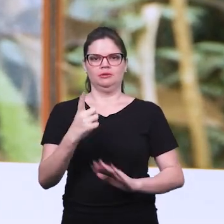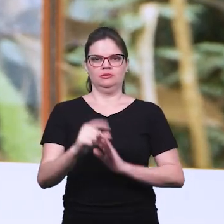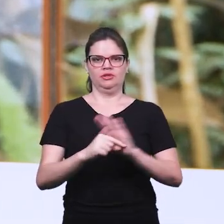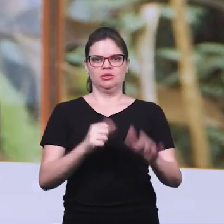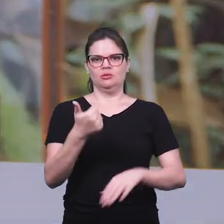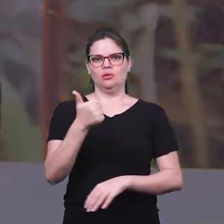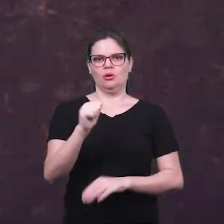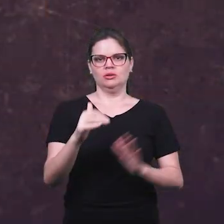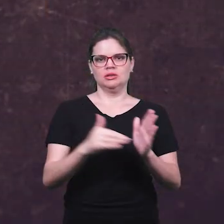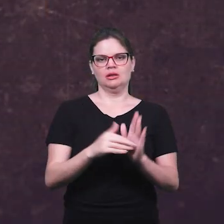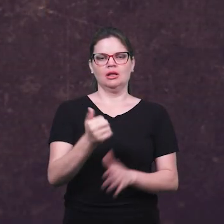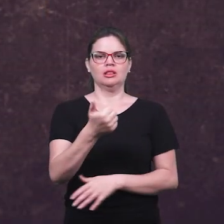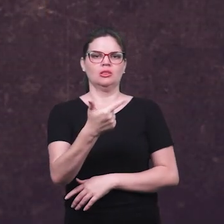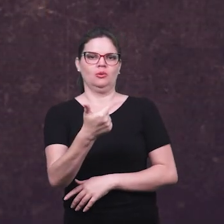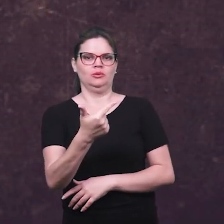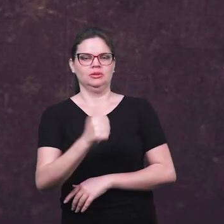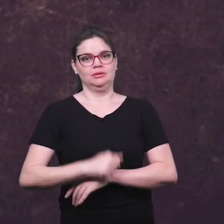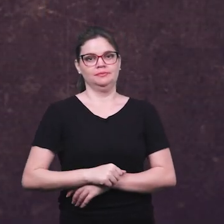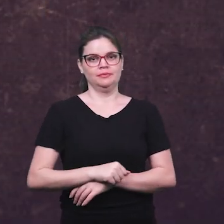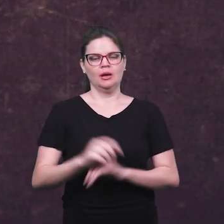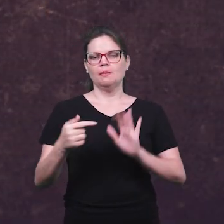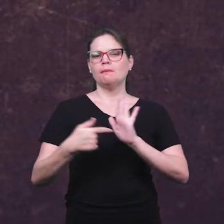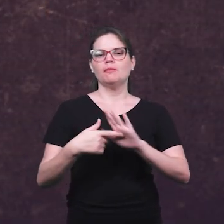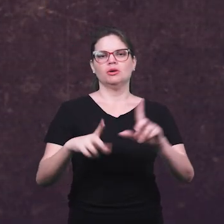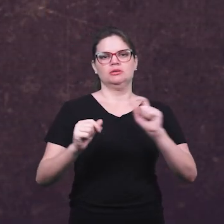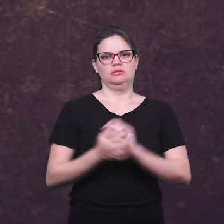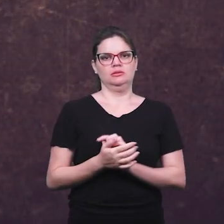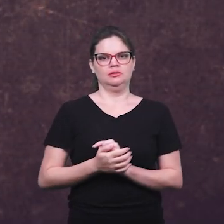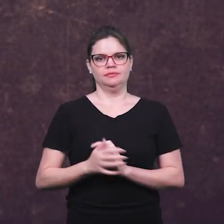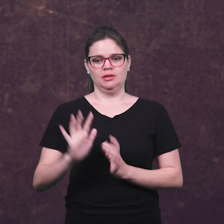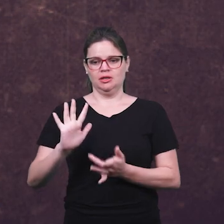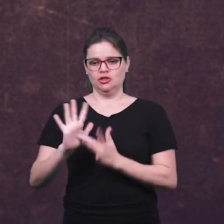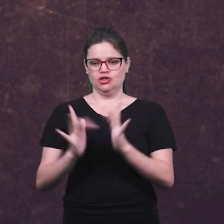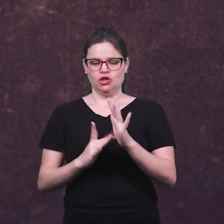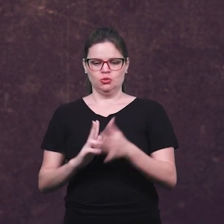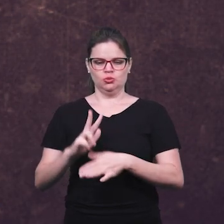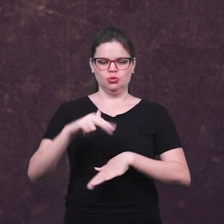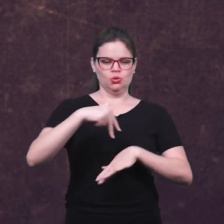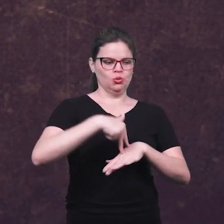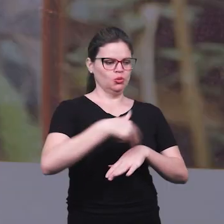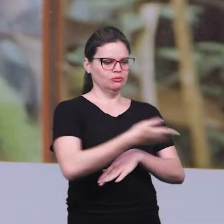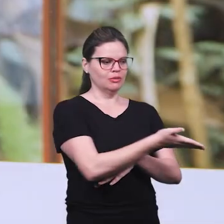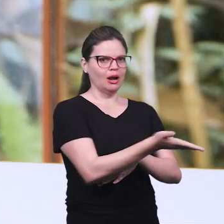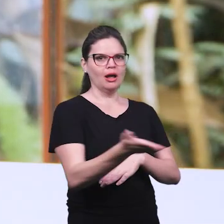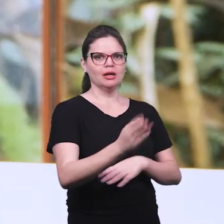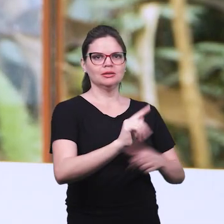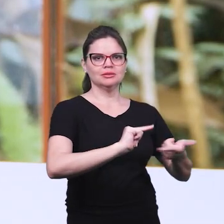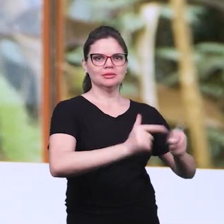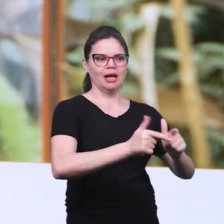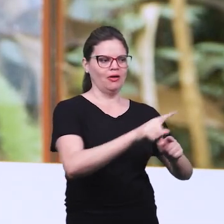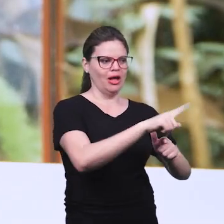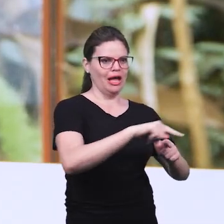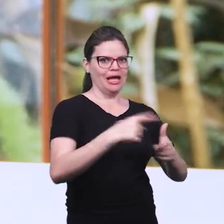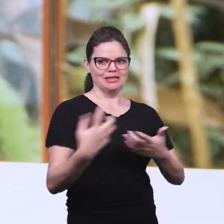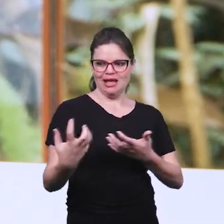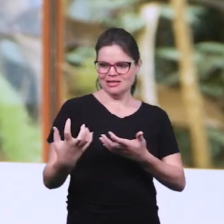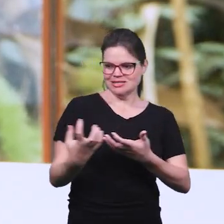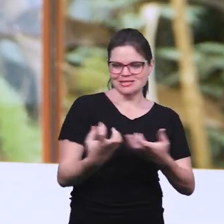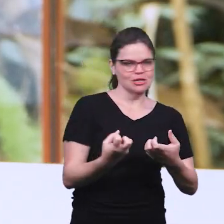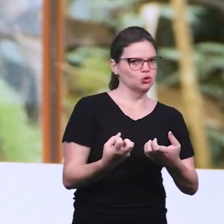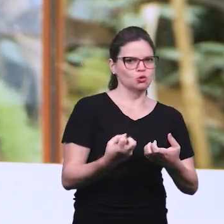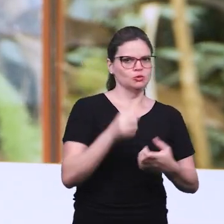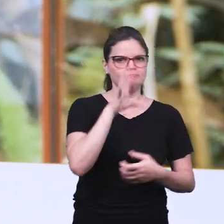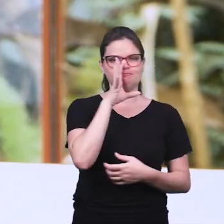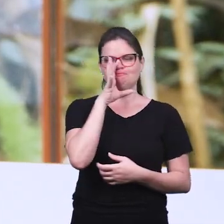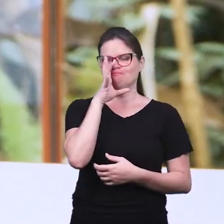diz que veio para o que era seu, mas os seus não o receberam. Então aqui, João, o evangelista João, fala a respeito